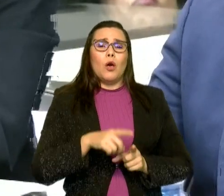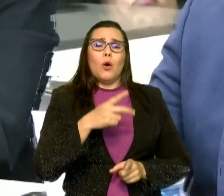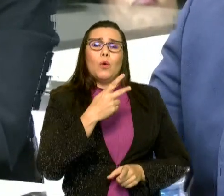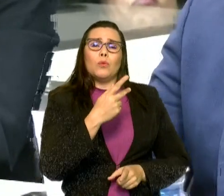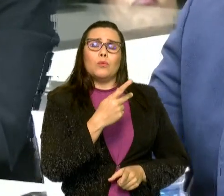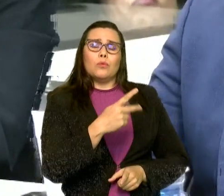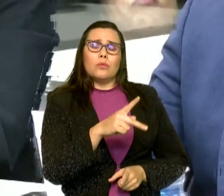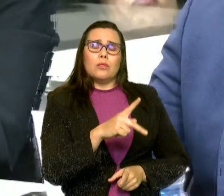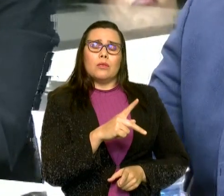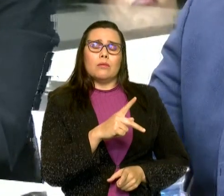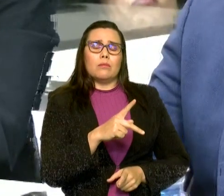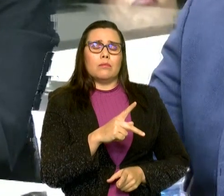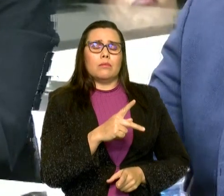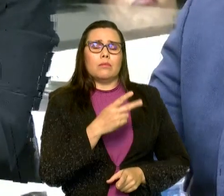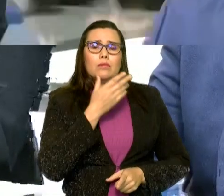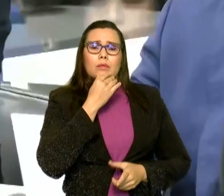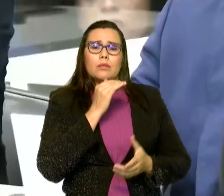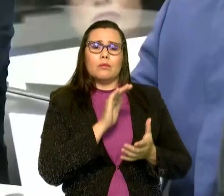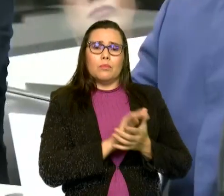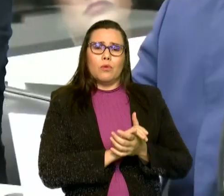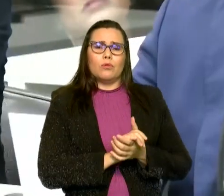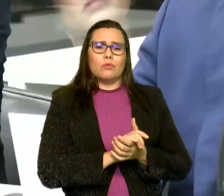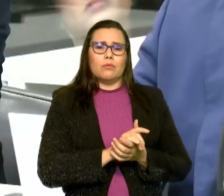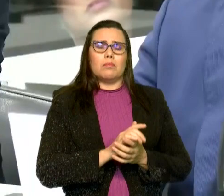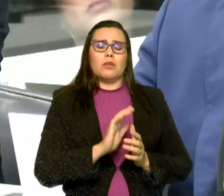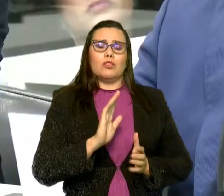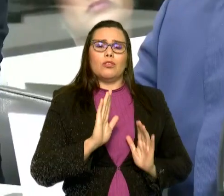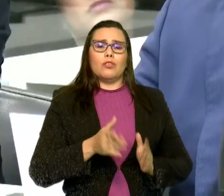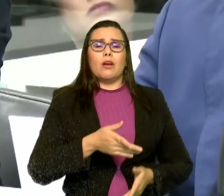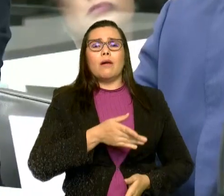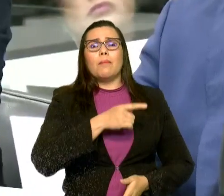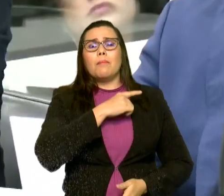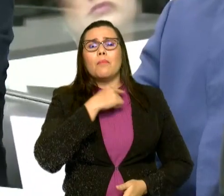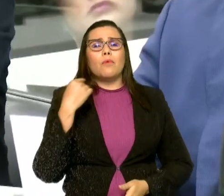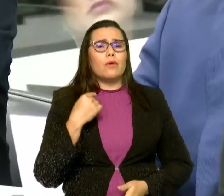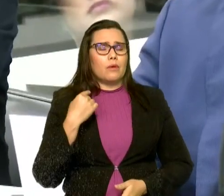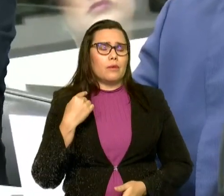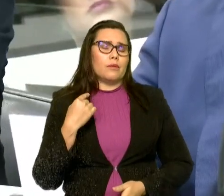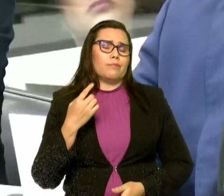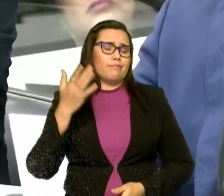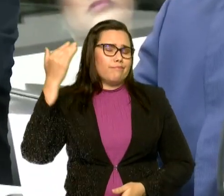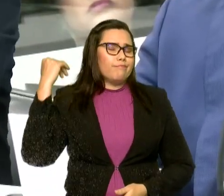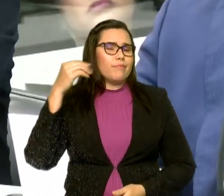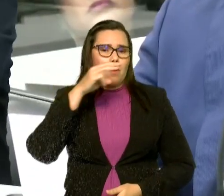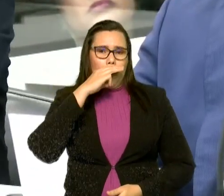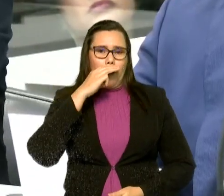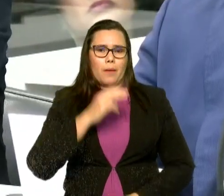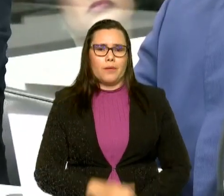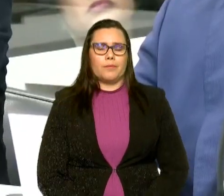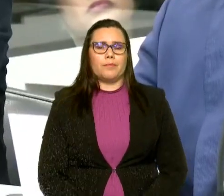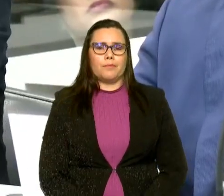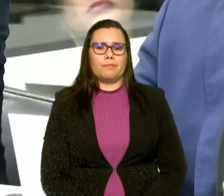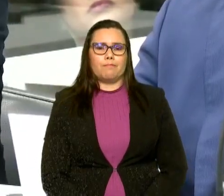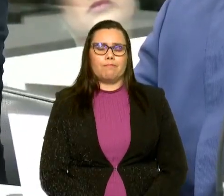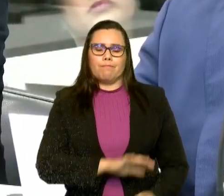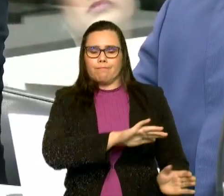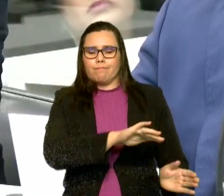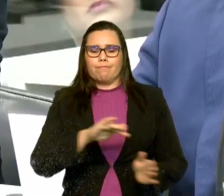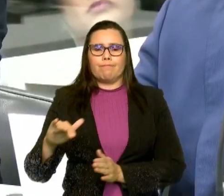presidente, eu pedi essa palavra, na verdade, porque hoje o dia me é muito caro, me é muito especial.